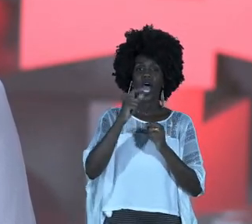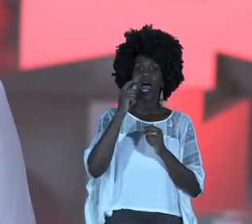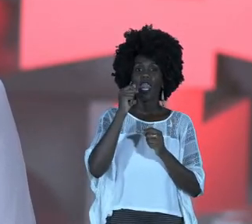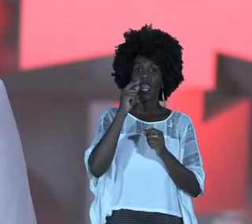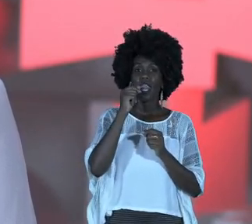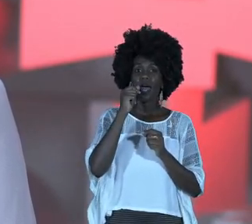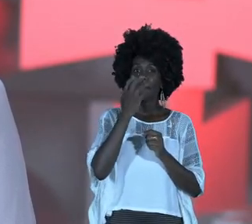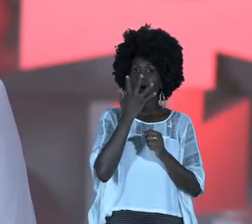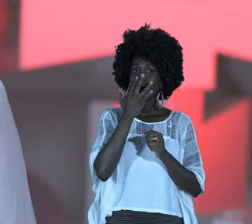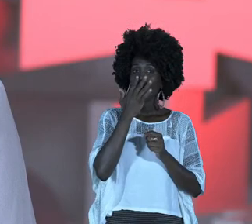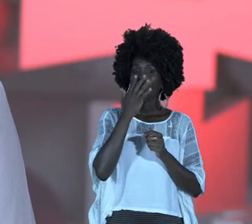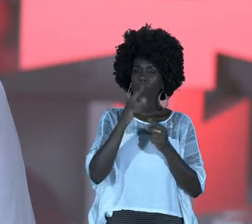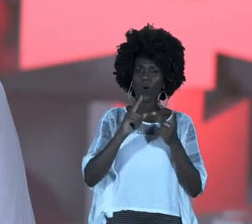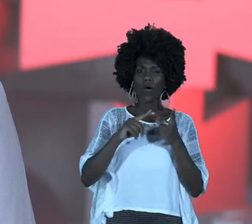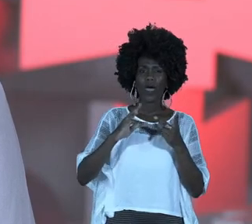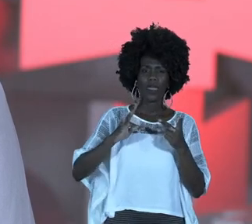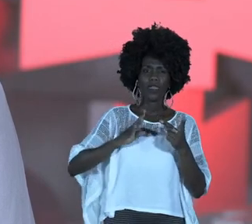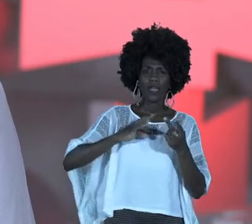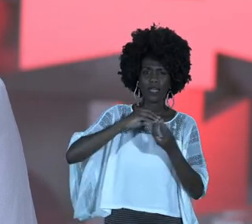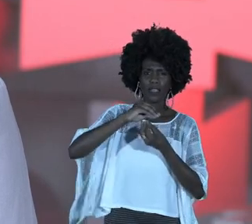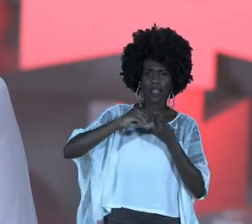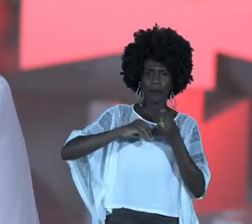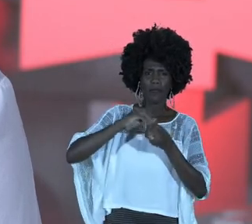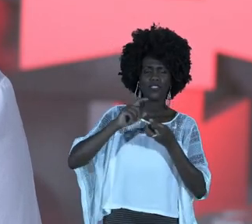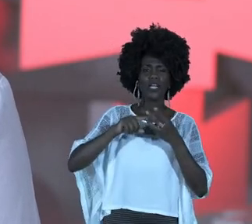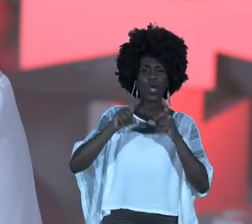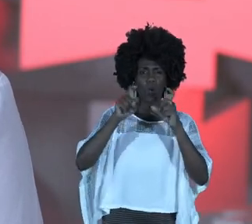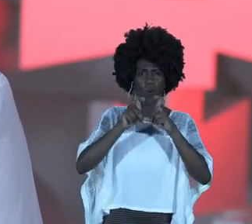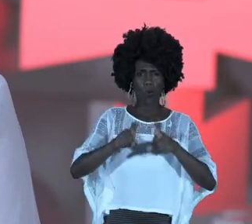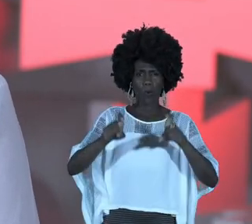técnica mista e alguma coisa de computação gráfica.